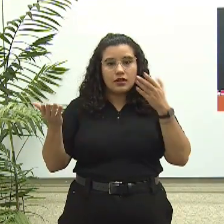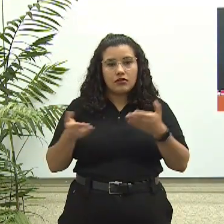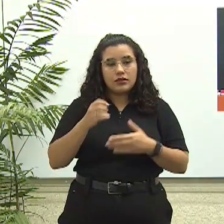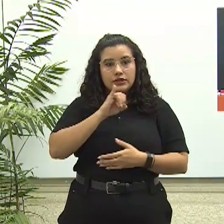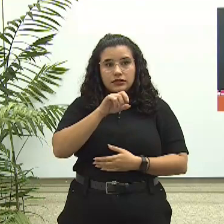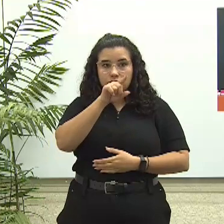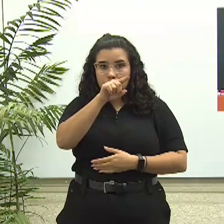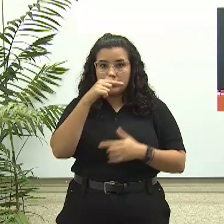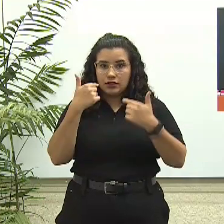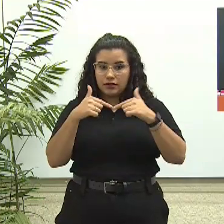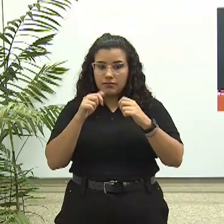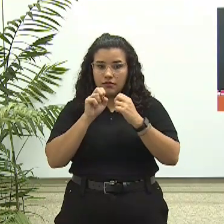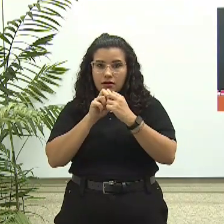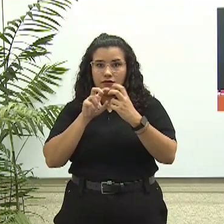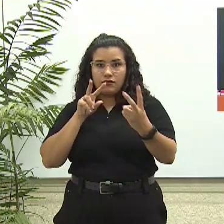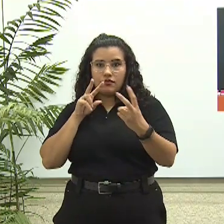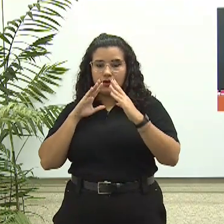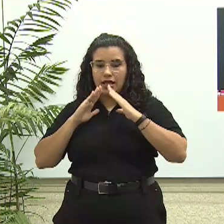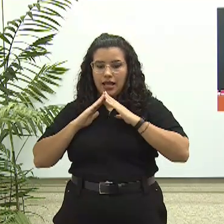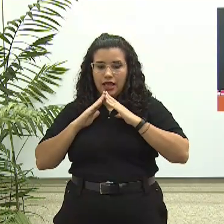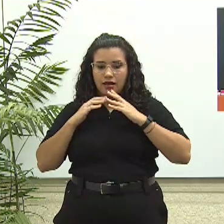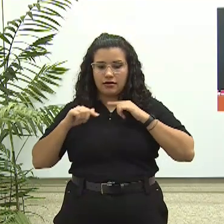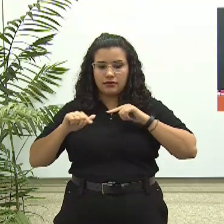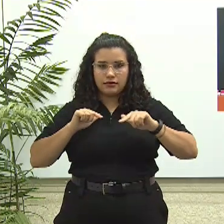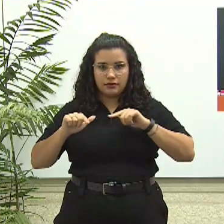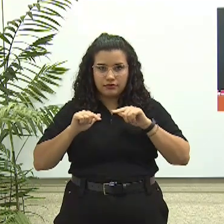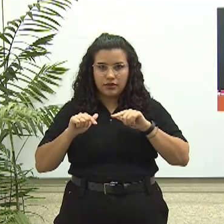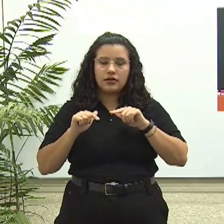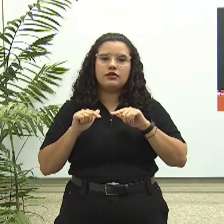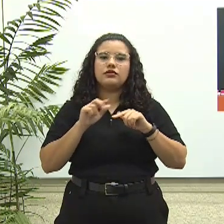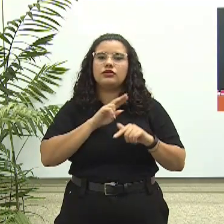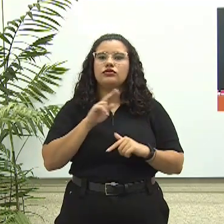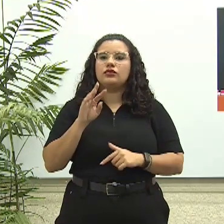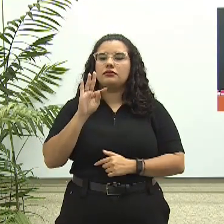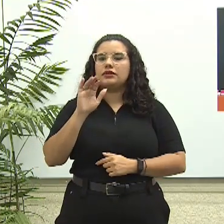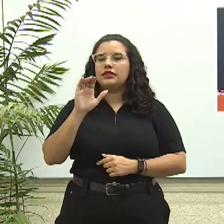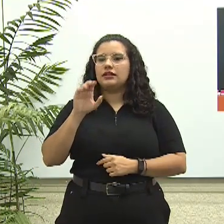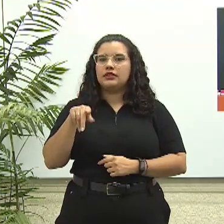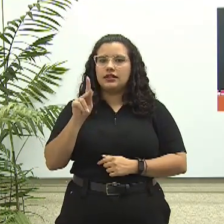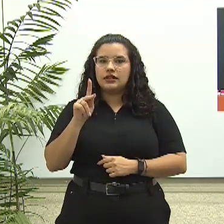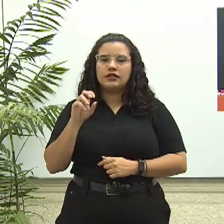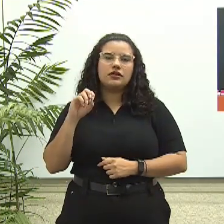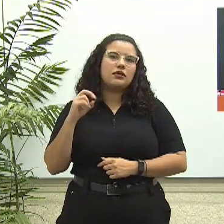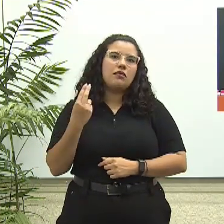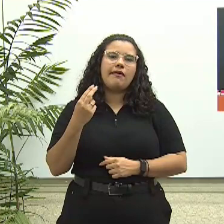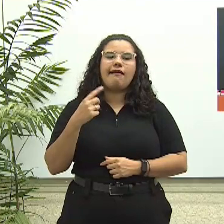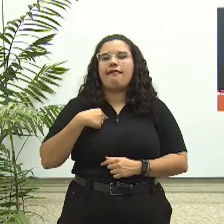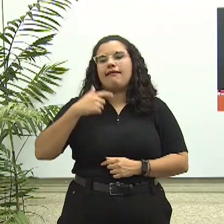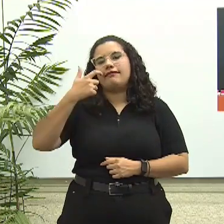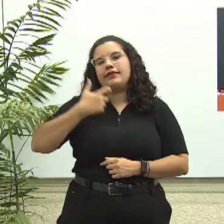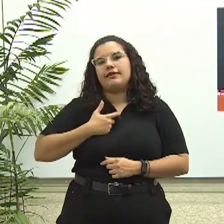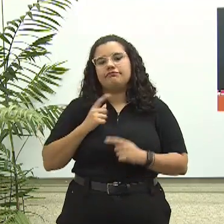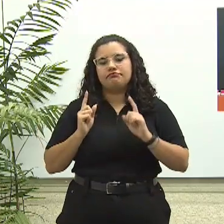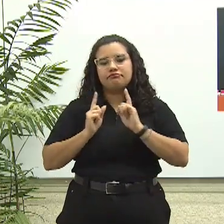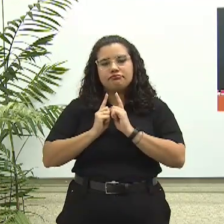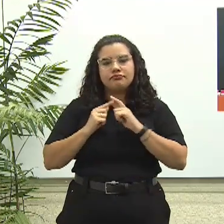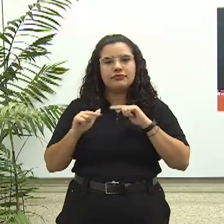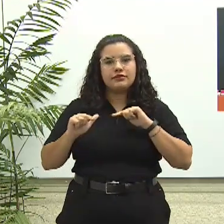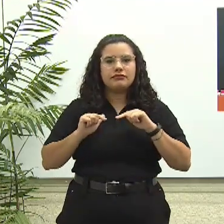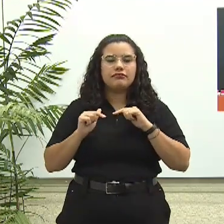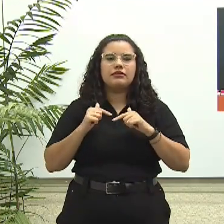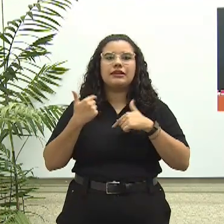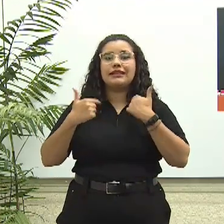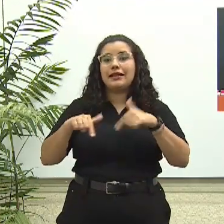trabalhador em Home Office um turker ou clickworker um micro trabalhador que trabalha para